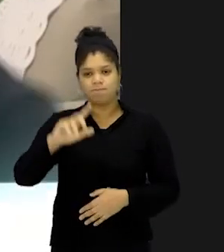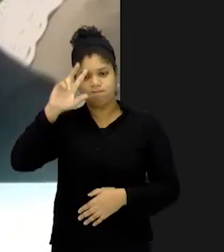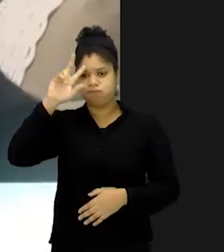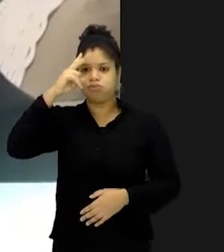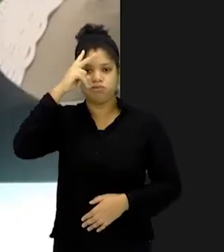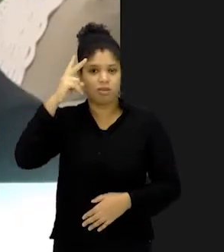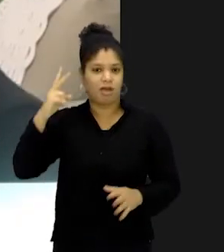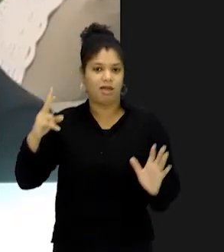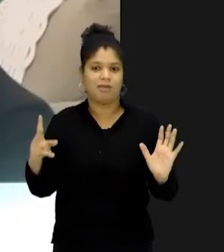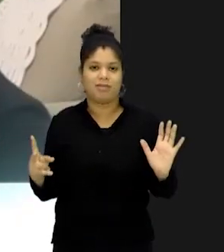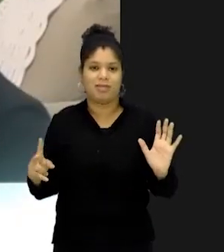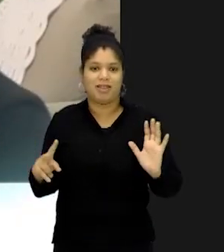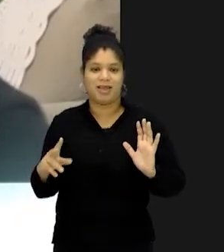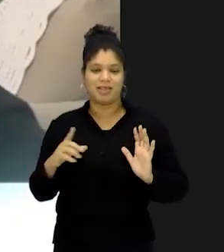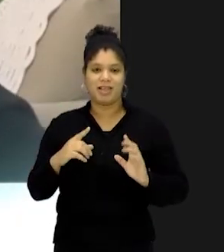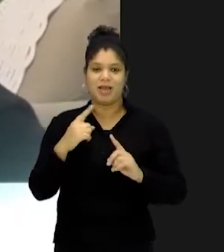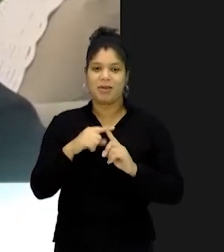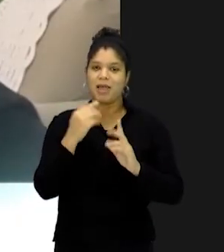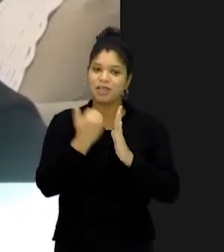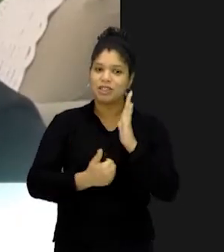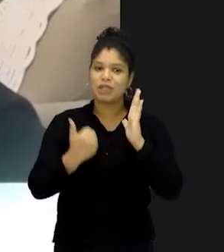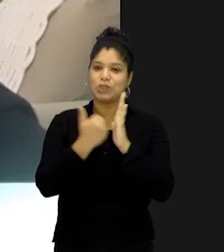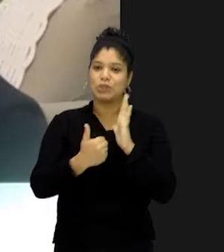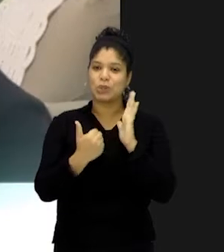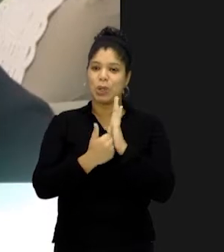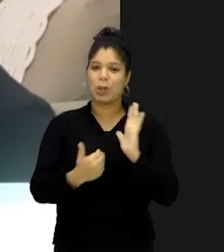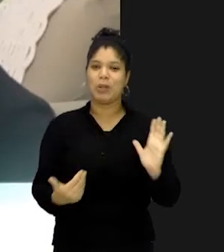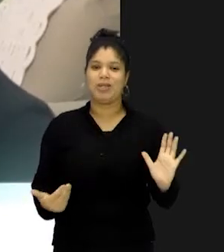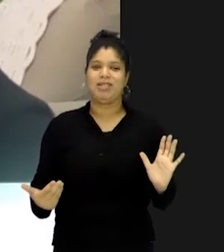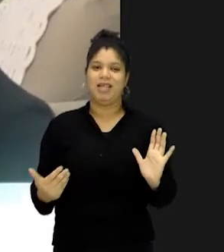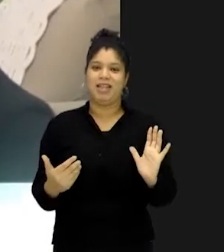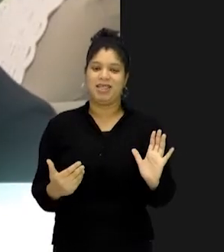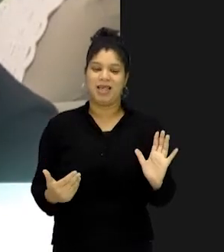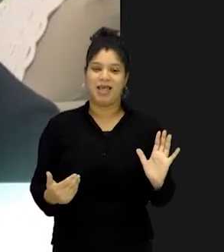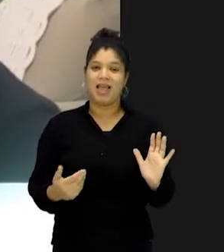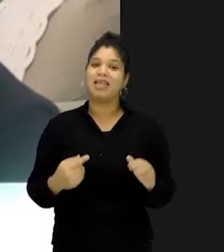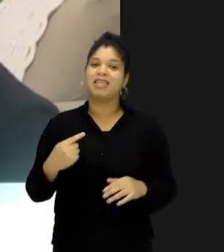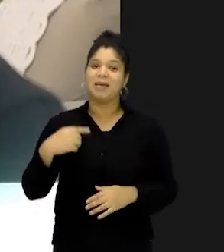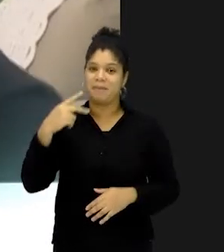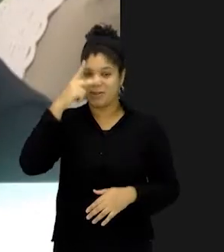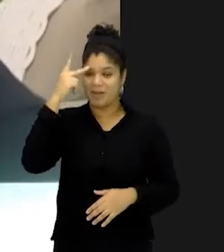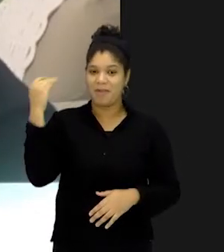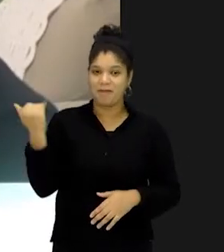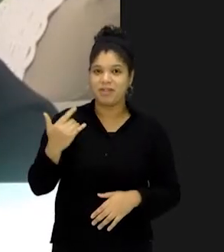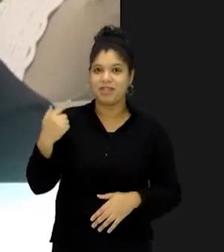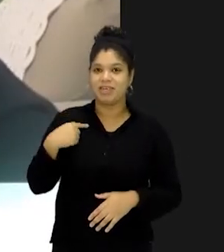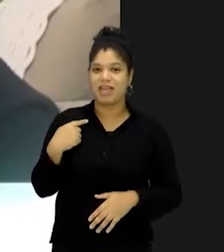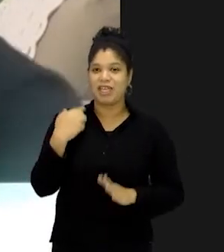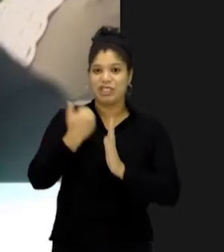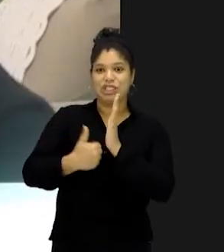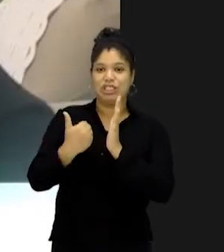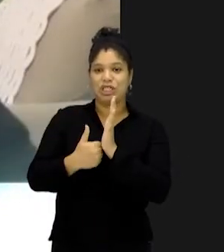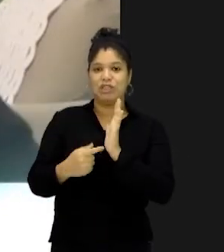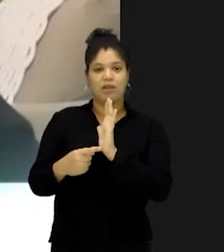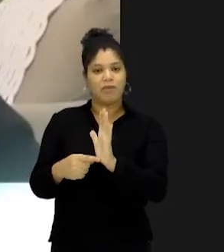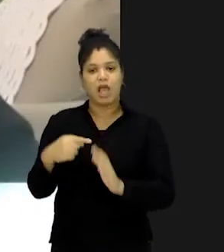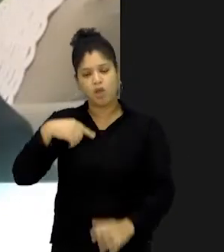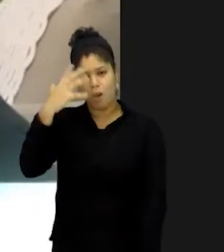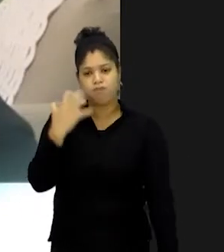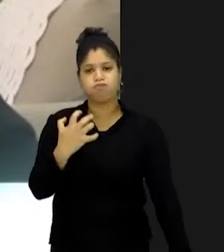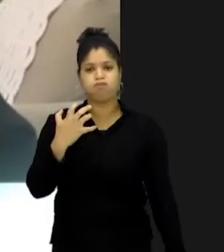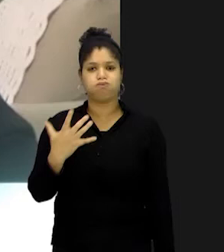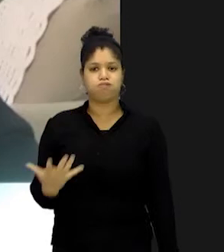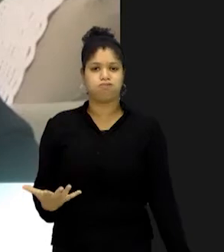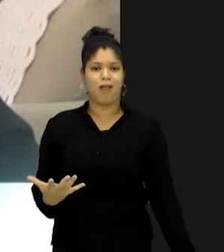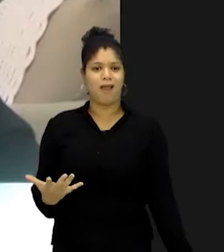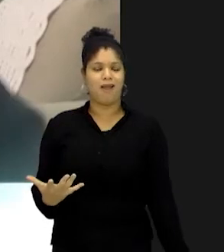dar desconto e essas coisas. Já ouvi dizer que não se deve fazer isso, né? Então eu já estou bravo hoje, estou